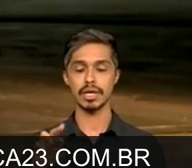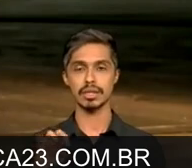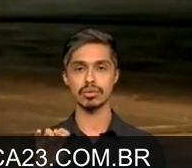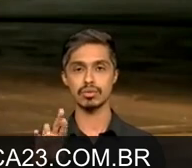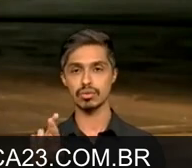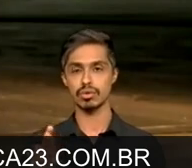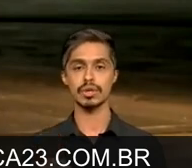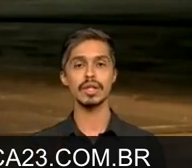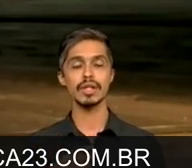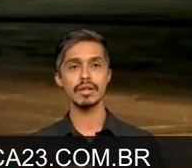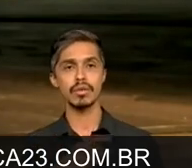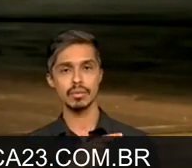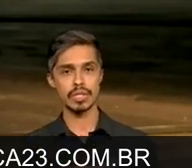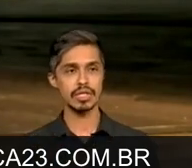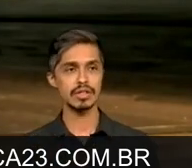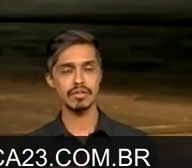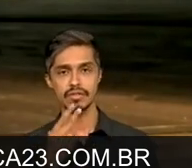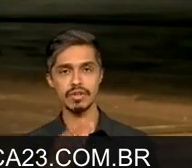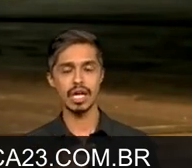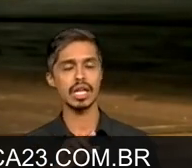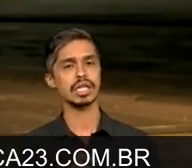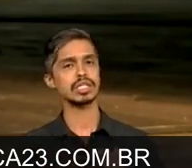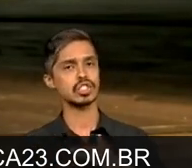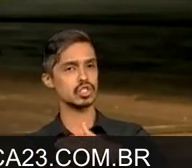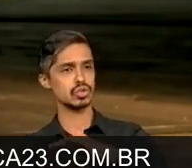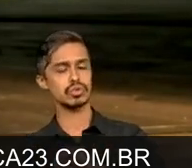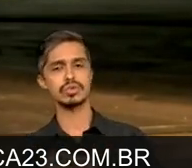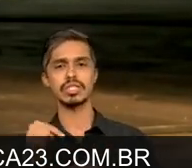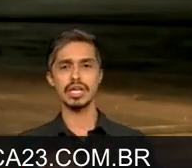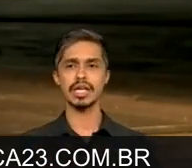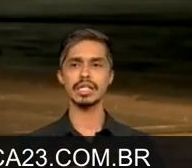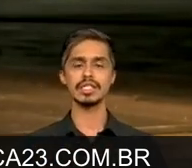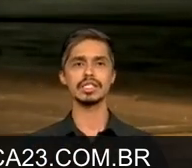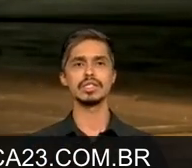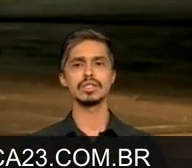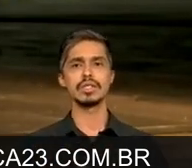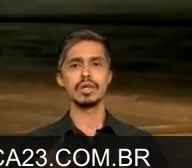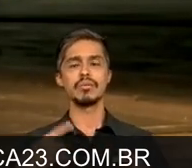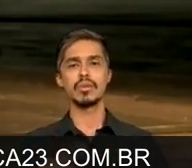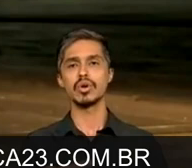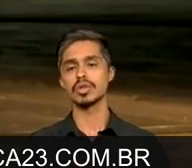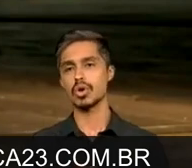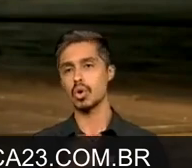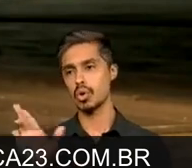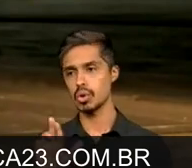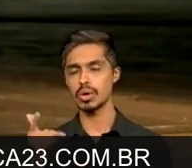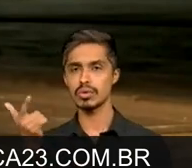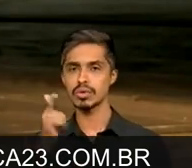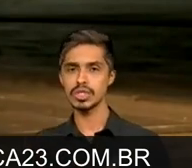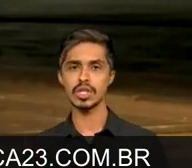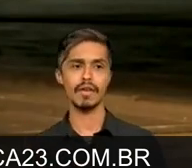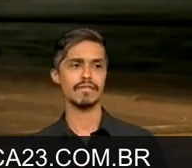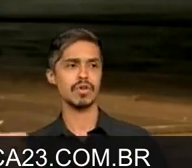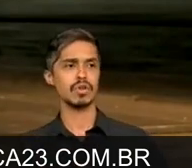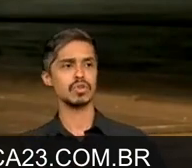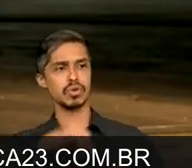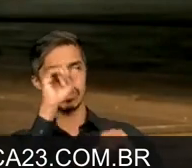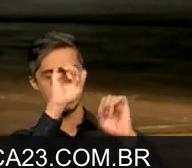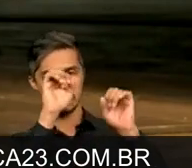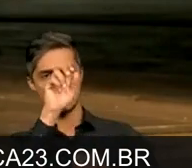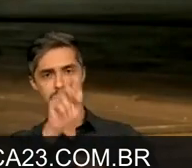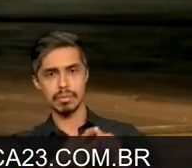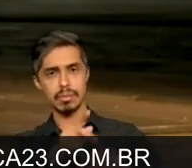esses bons números refletem a política externa do presidente Lula, que conseguiu resgatar a imagem do país